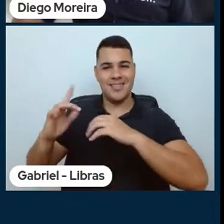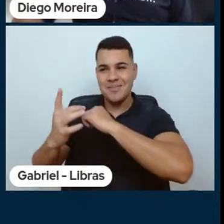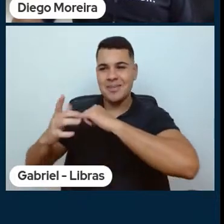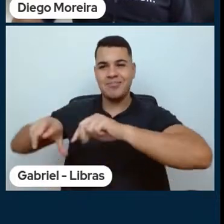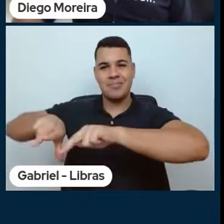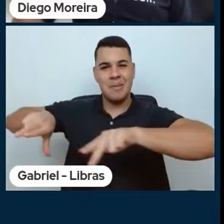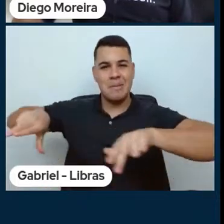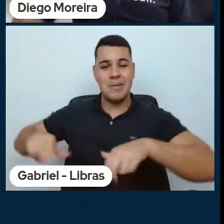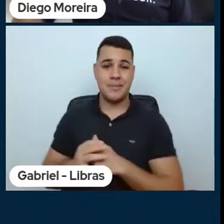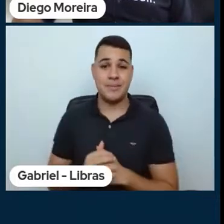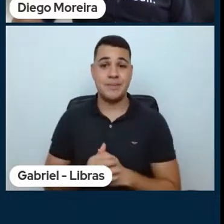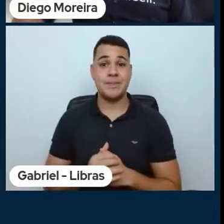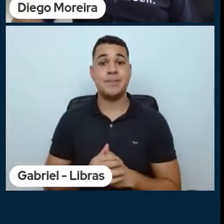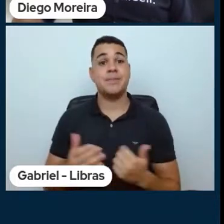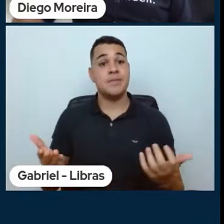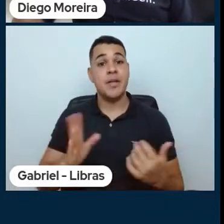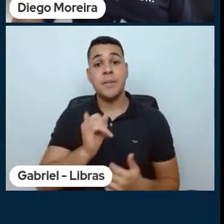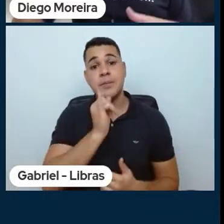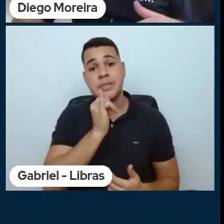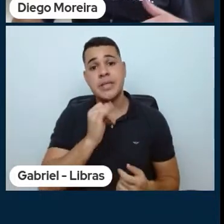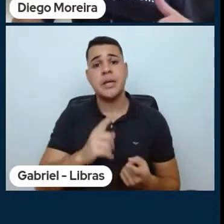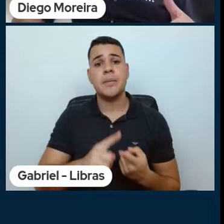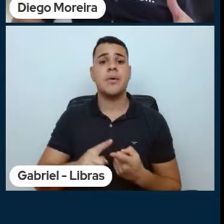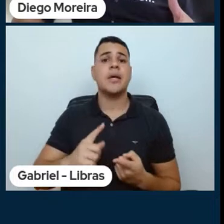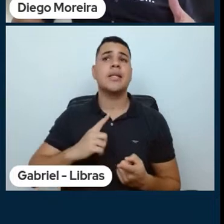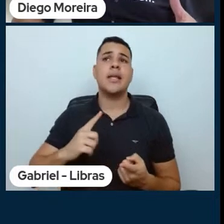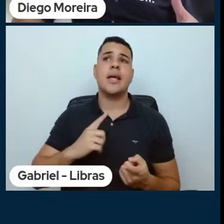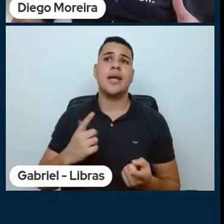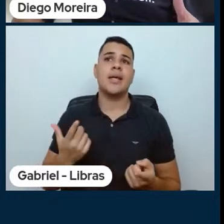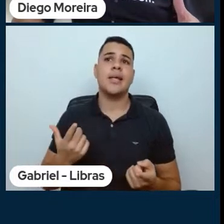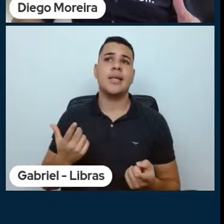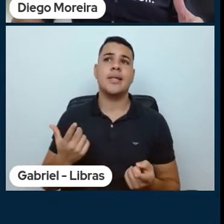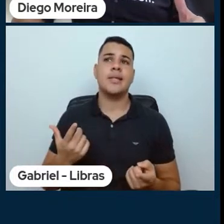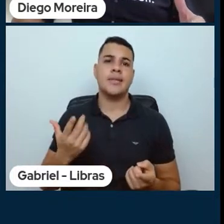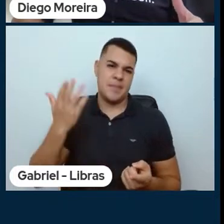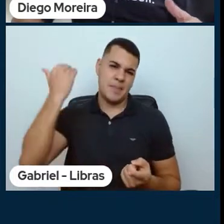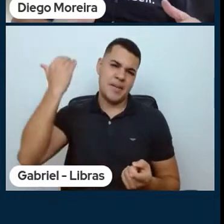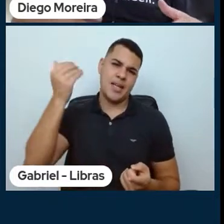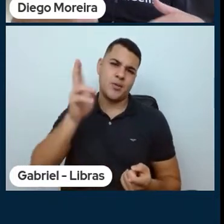tradicionais de conversas, exemplo, captura de